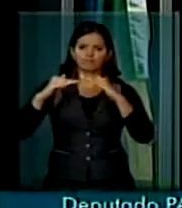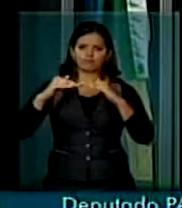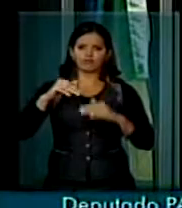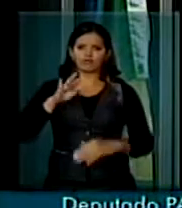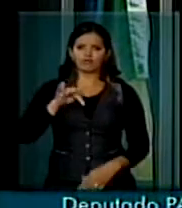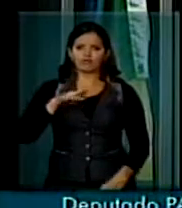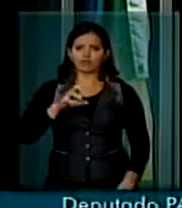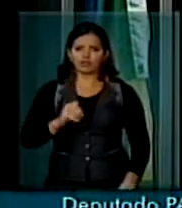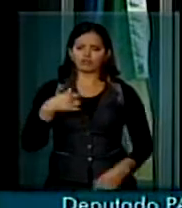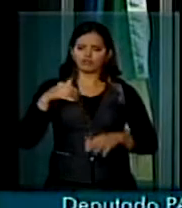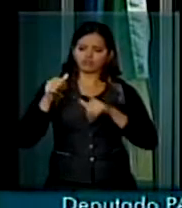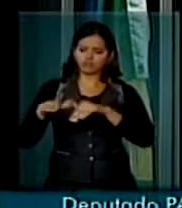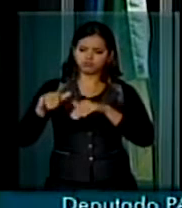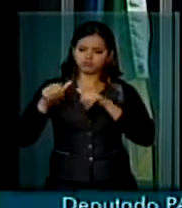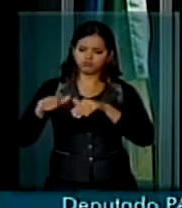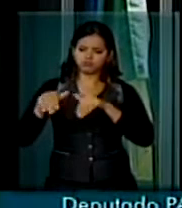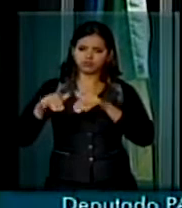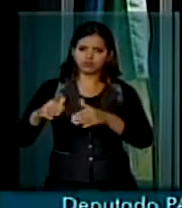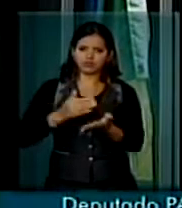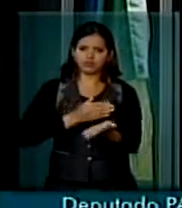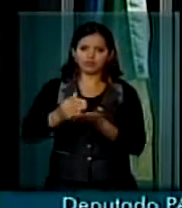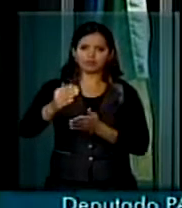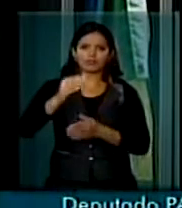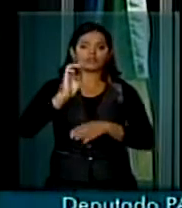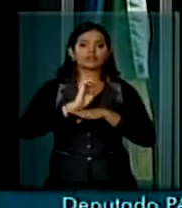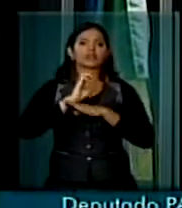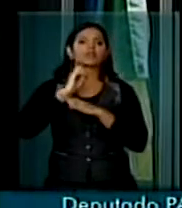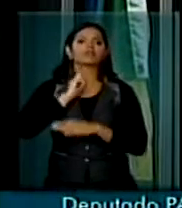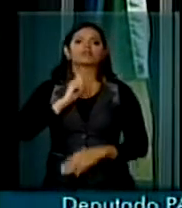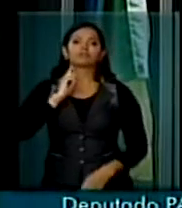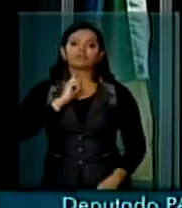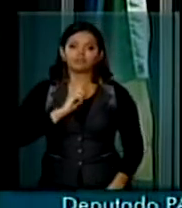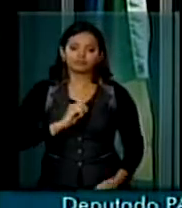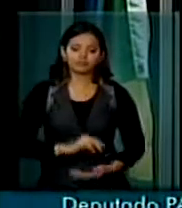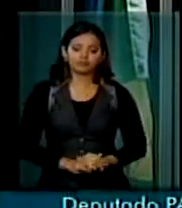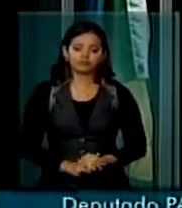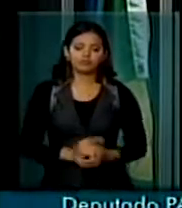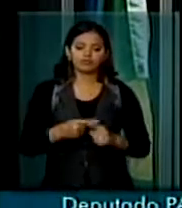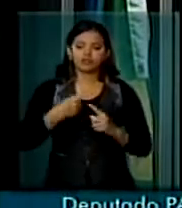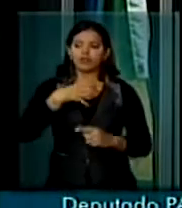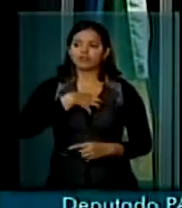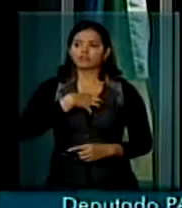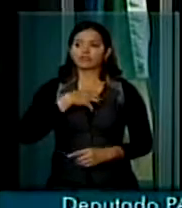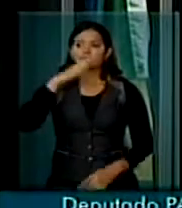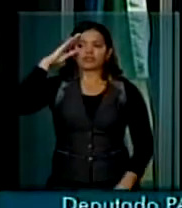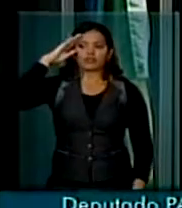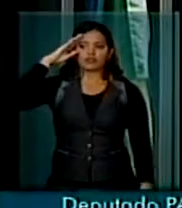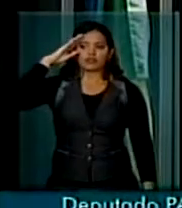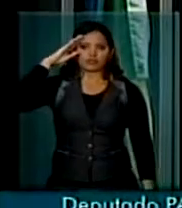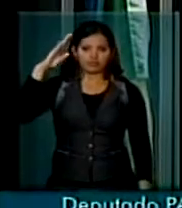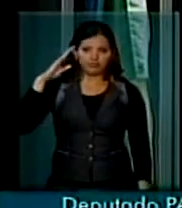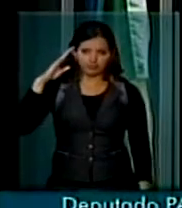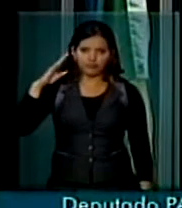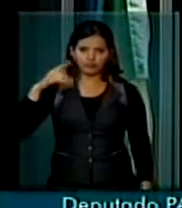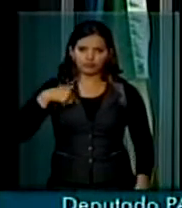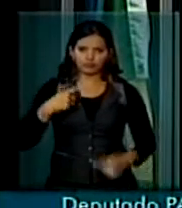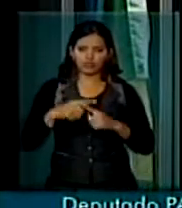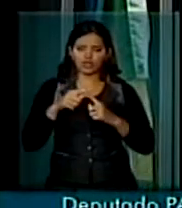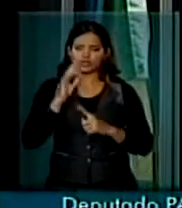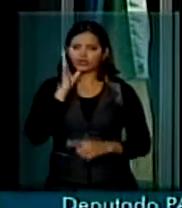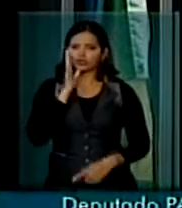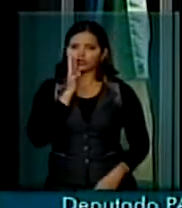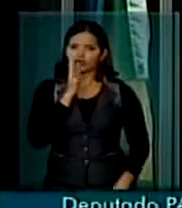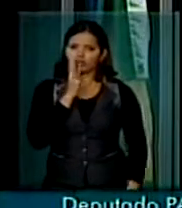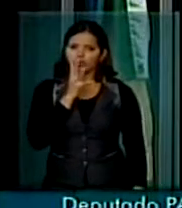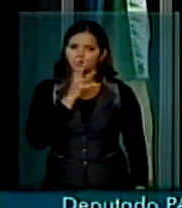a partir de Minas Gerais. Na verdade, Mourão tomou o freio nos dentes sob o aspecto militar, porque havia uma demora e